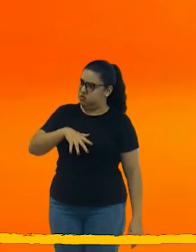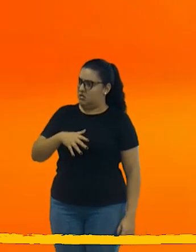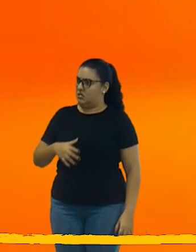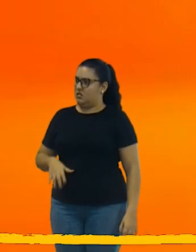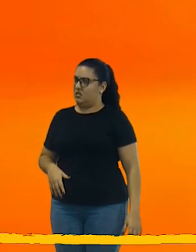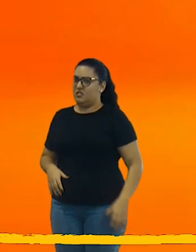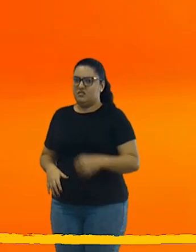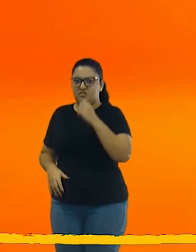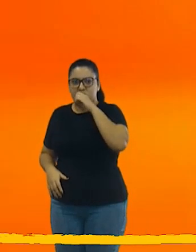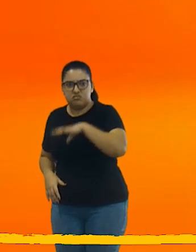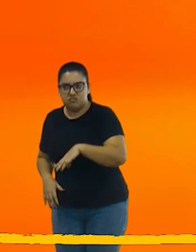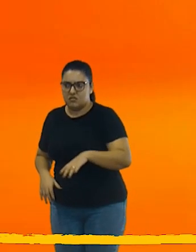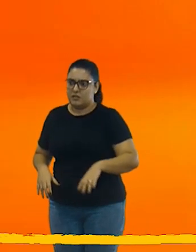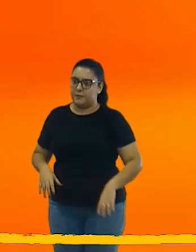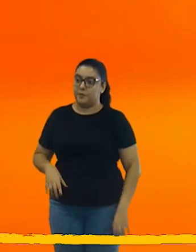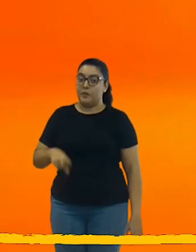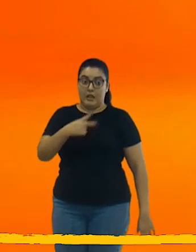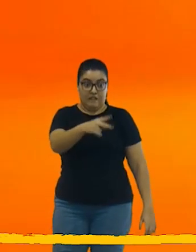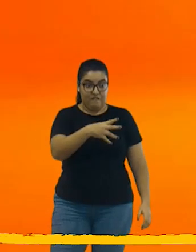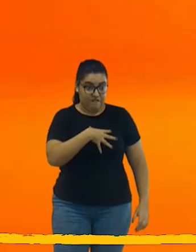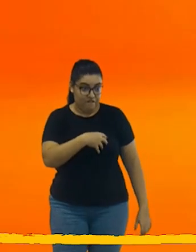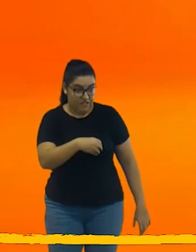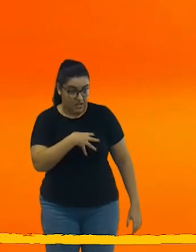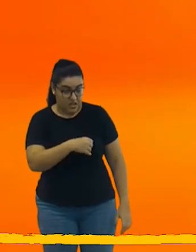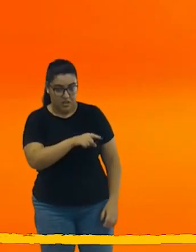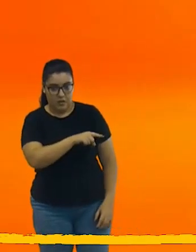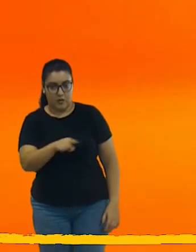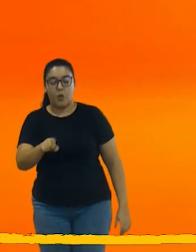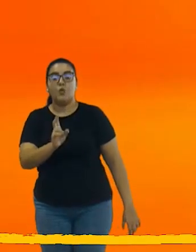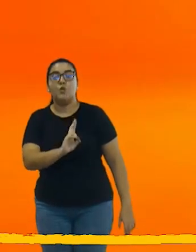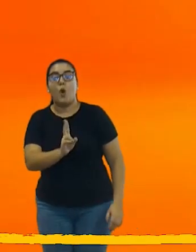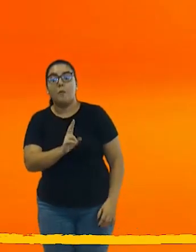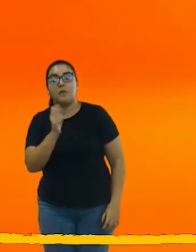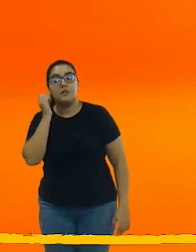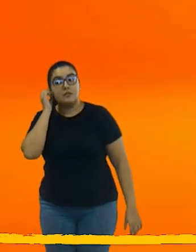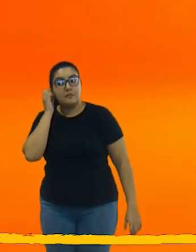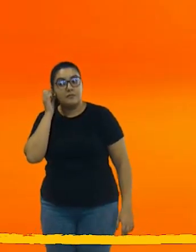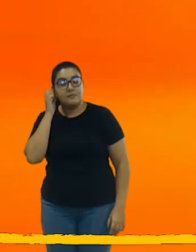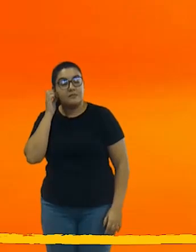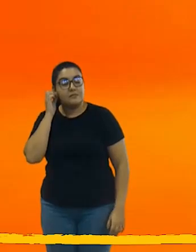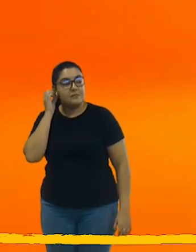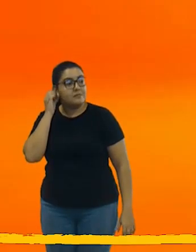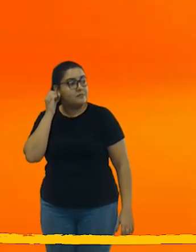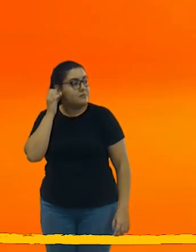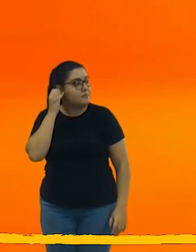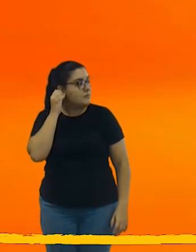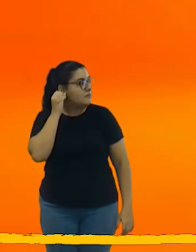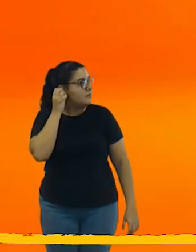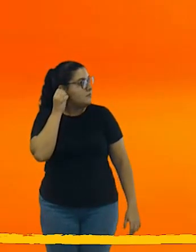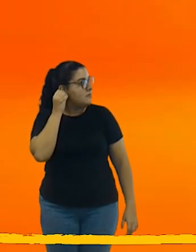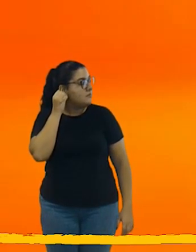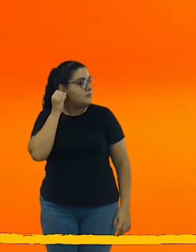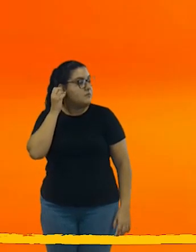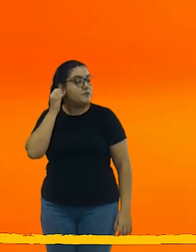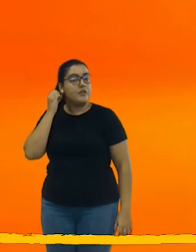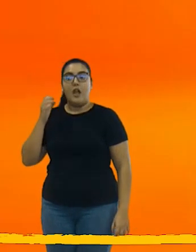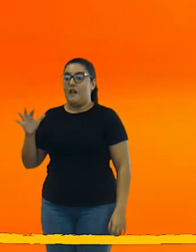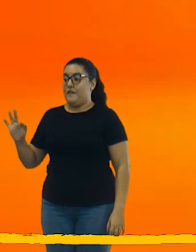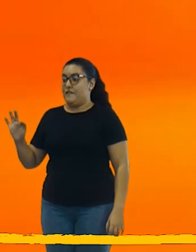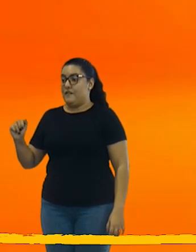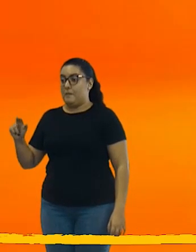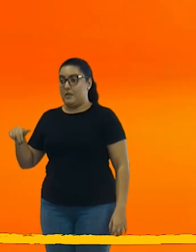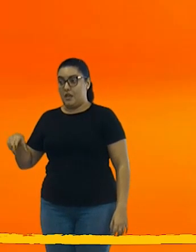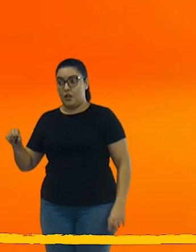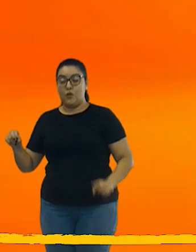vai. Seus filhos, como se chamam? Como se chamam os filhos de Fabiano em